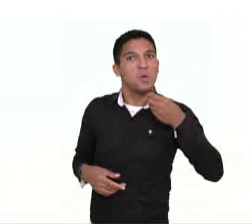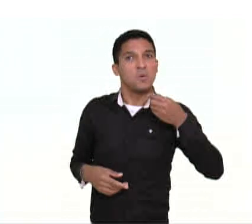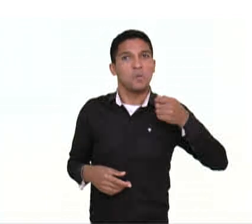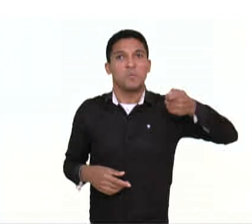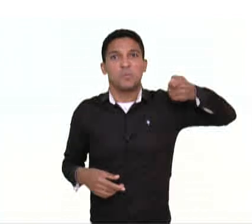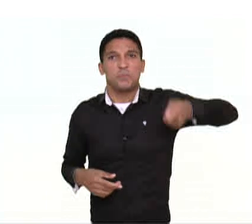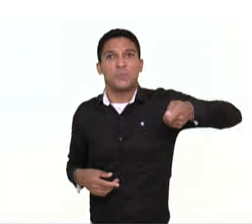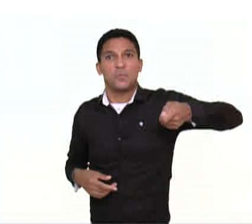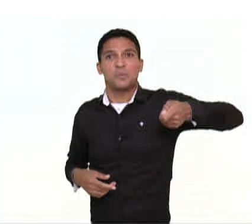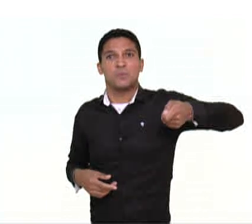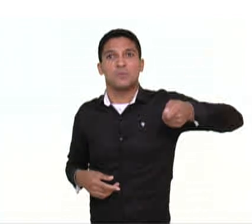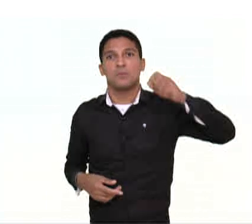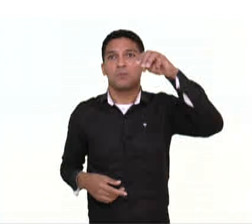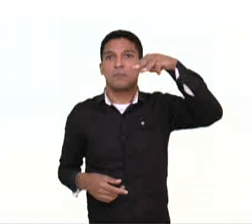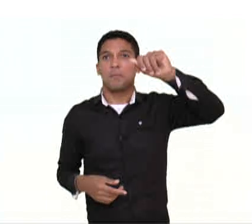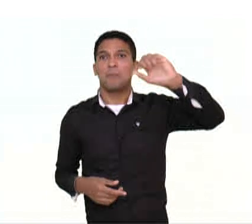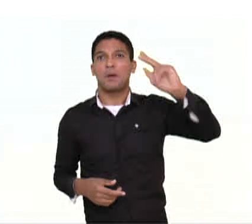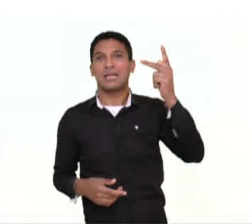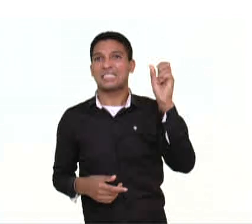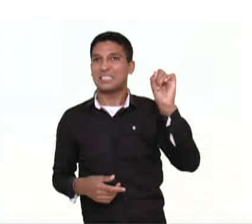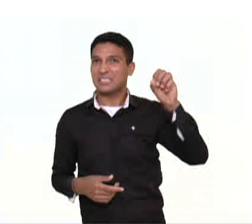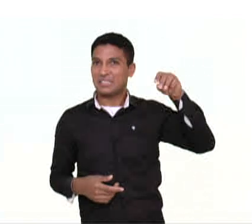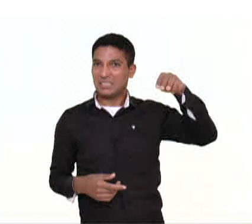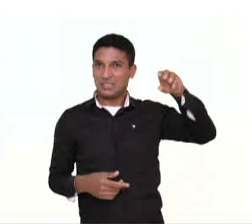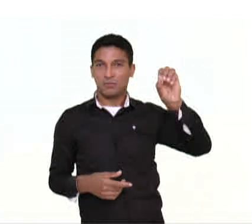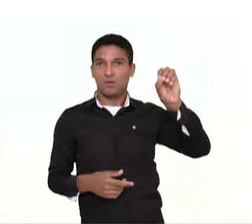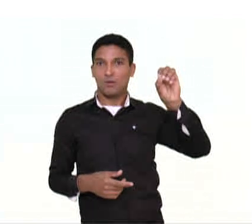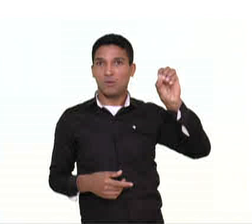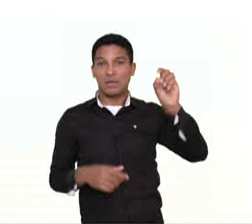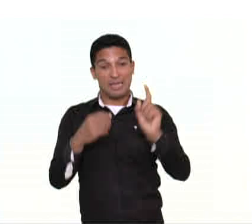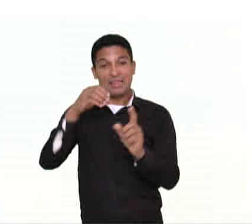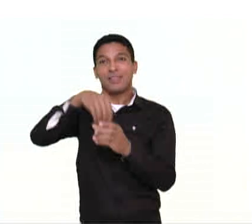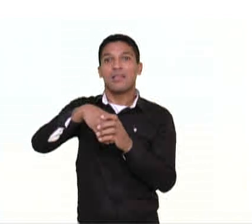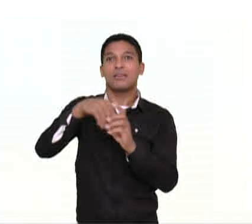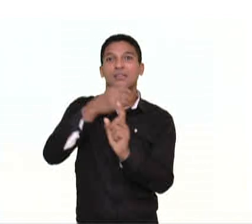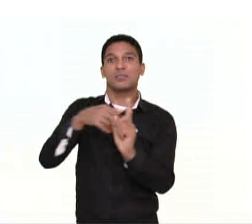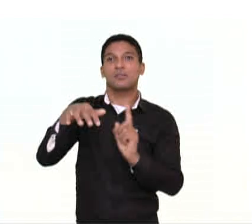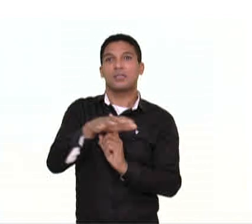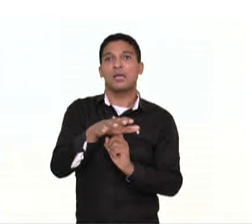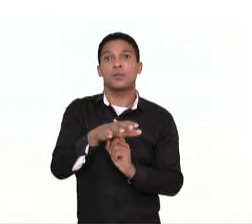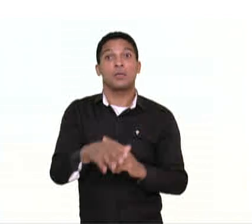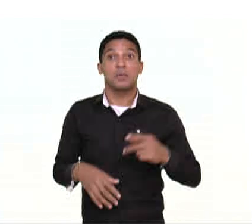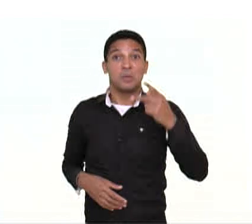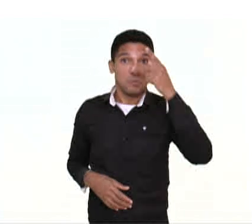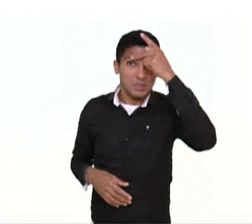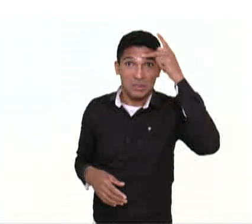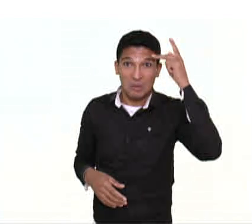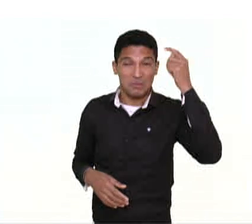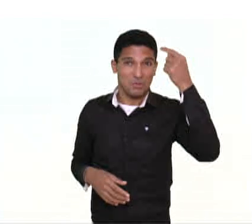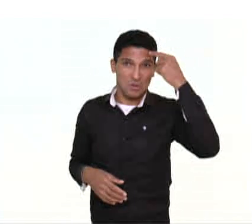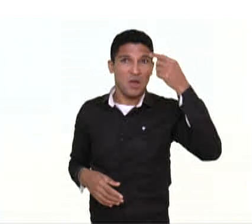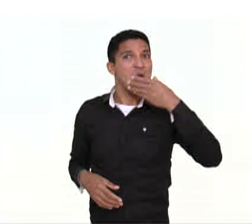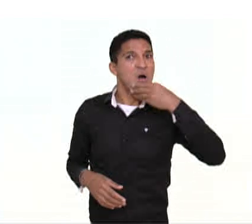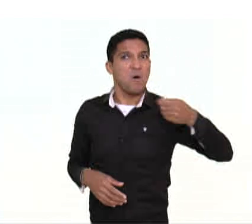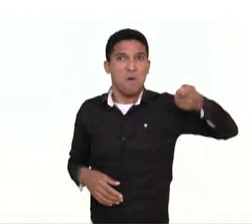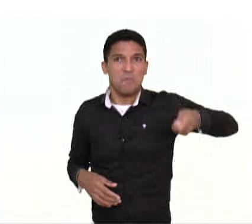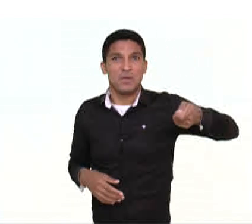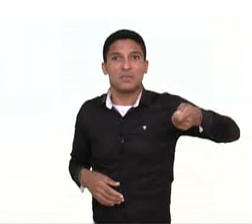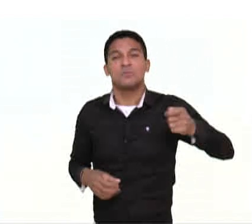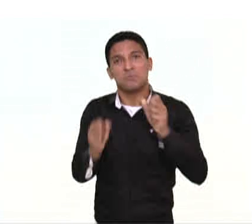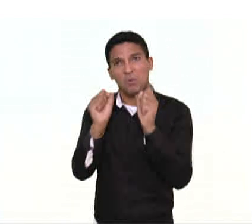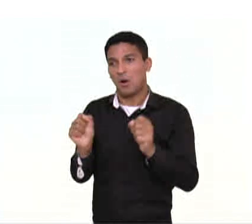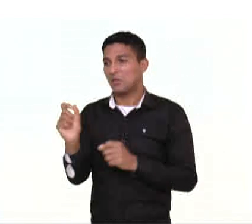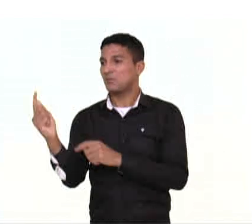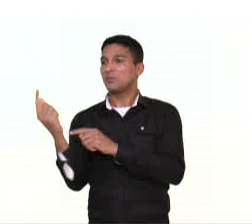homens podem fazer o que quiserem com as mulheres está tão enraizada que muitos até se sentem encorajados a encarnar esse